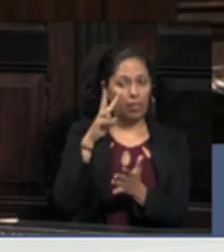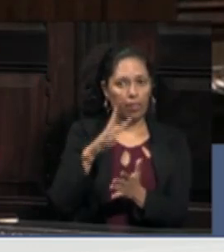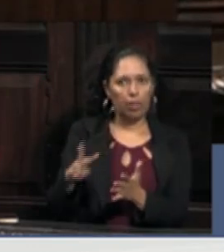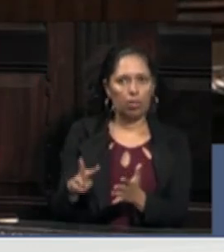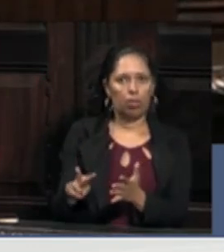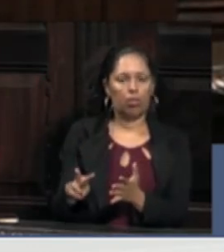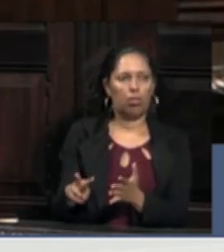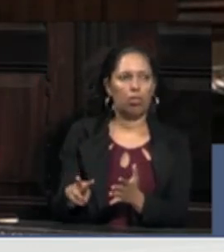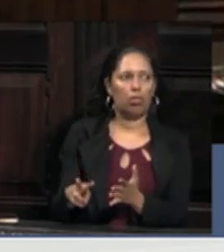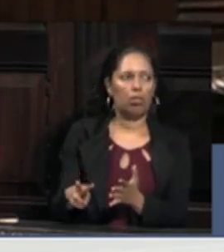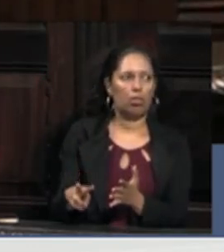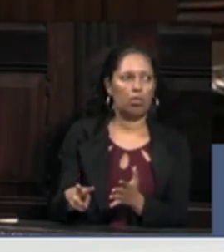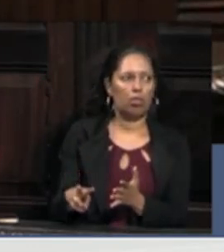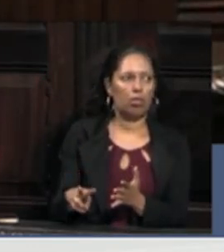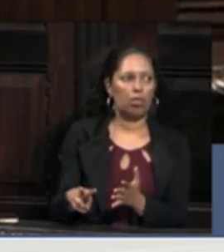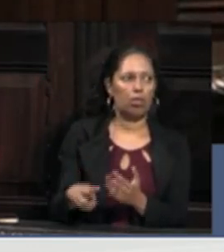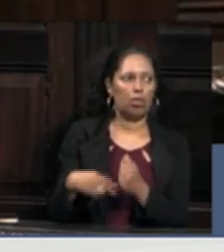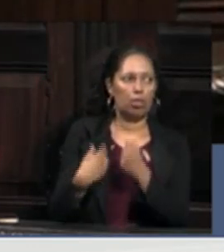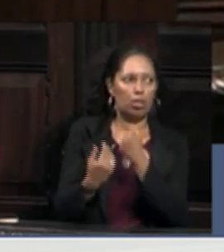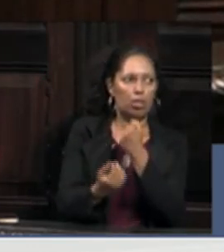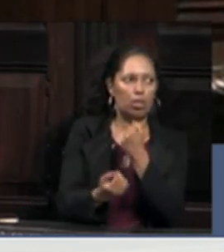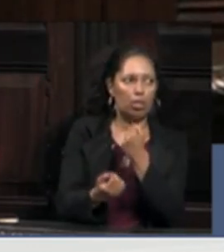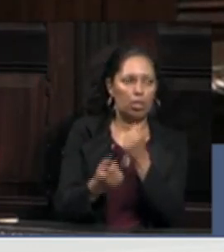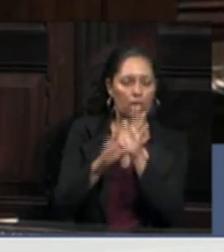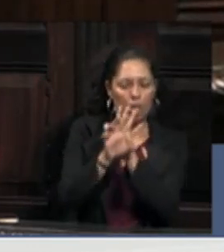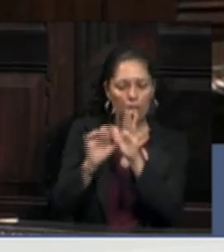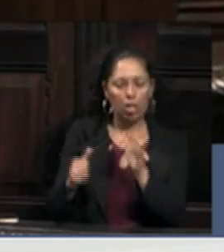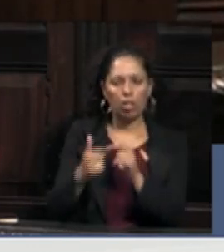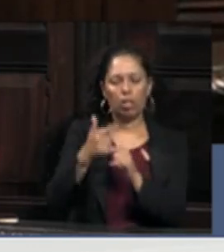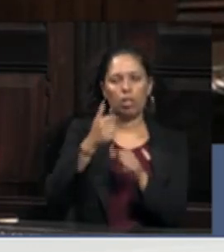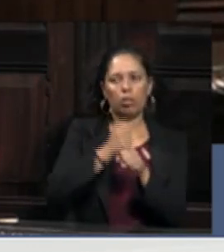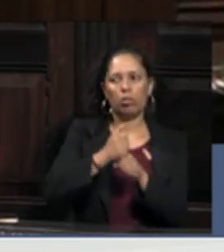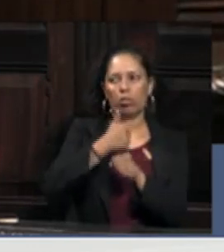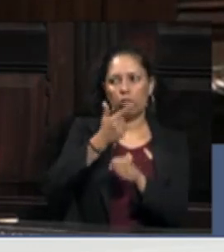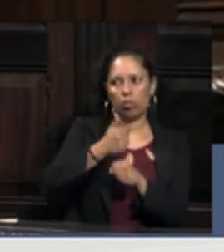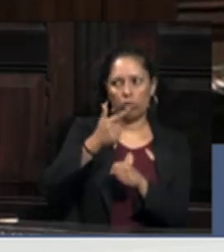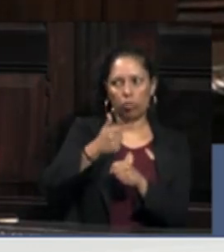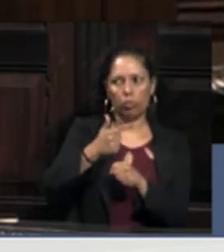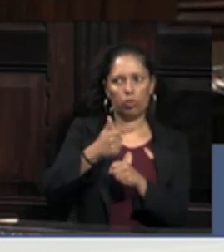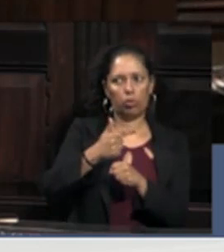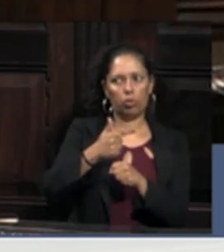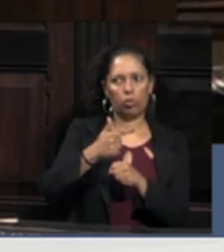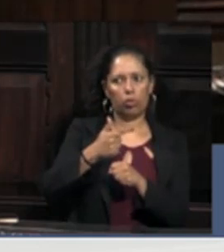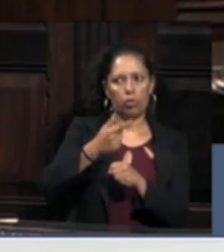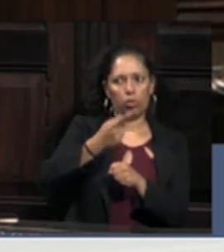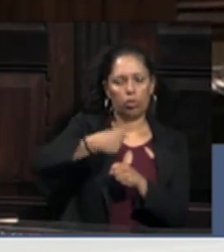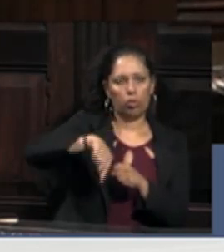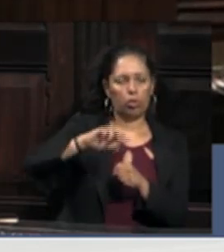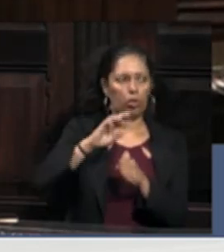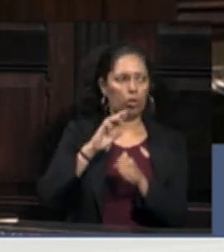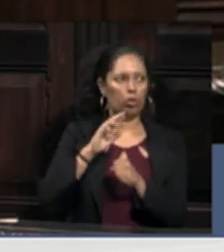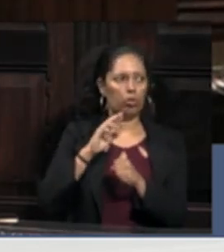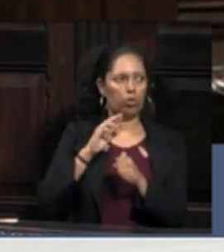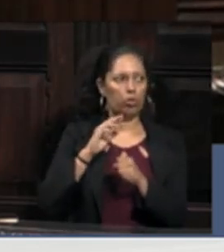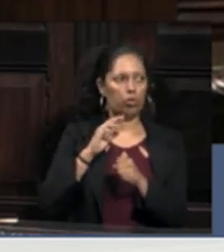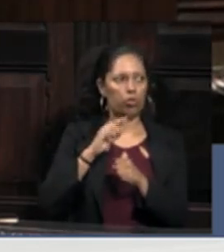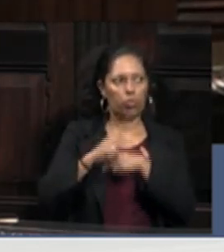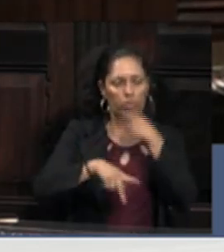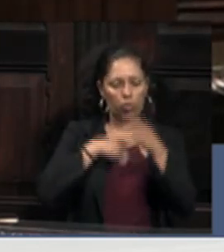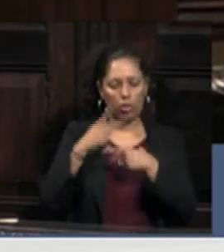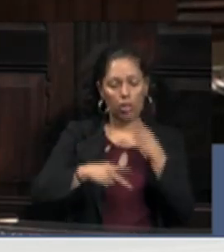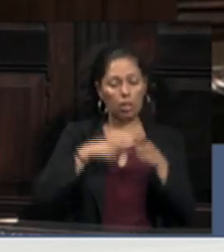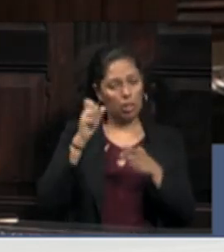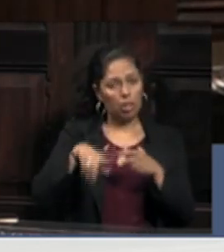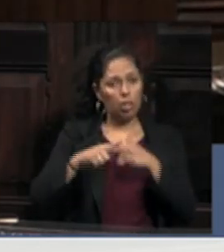exclusiva, assegurada na lei de 2012, seja também reconhecida como regime de trabalho